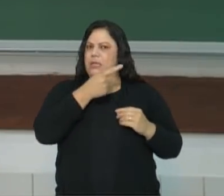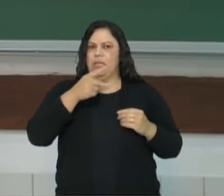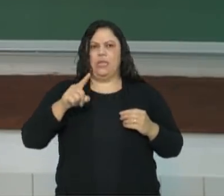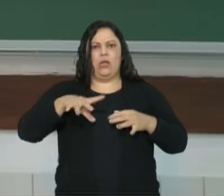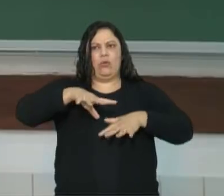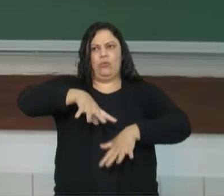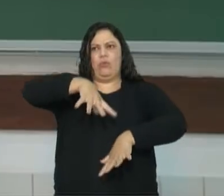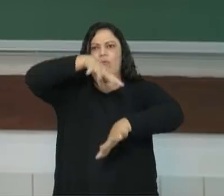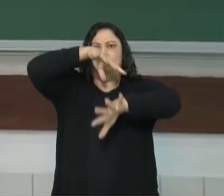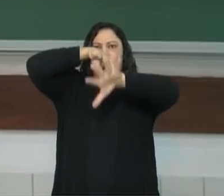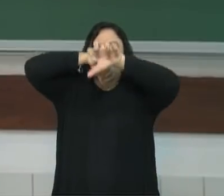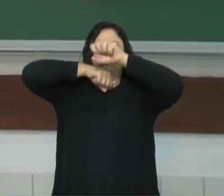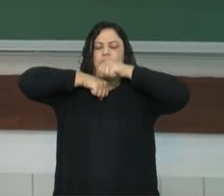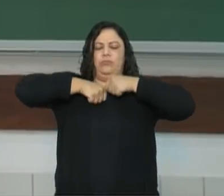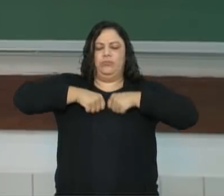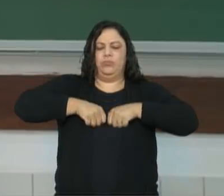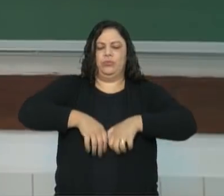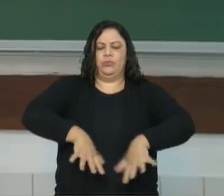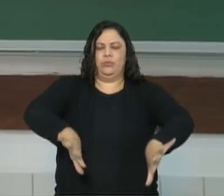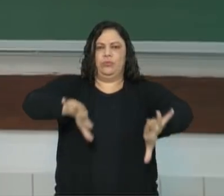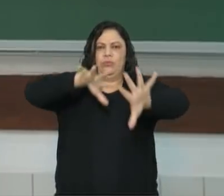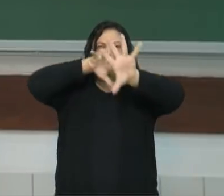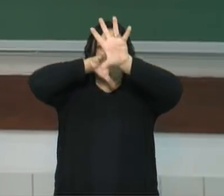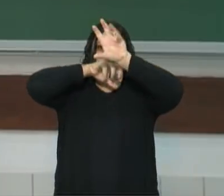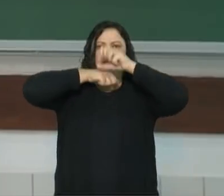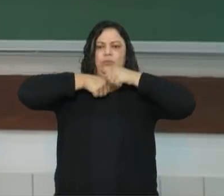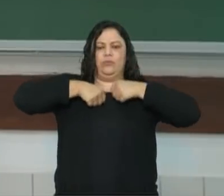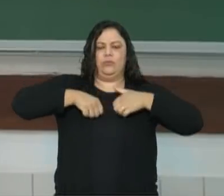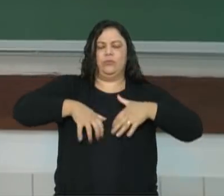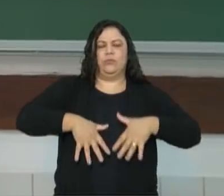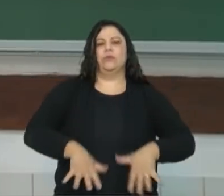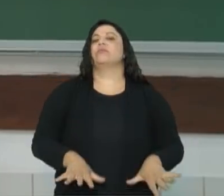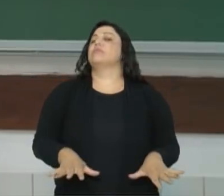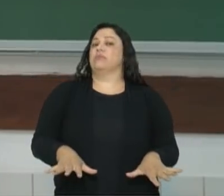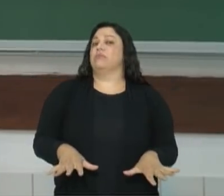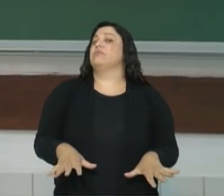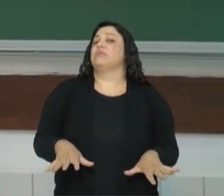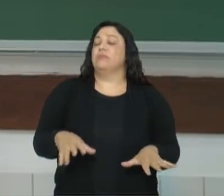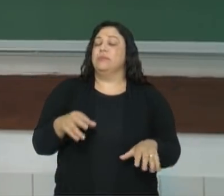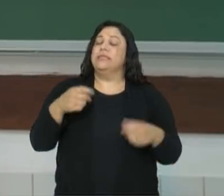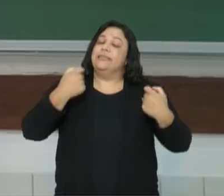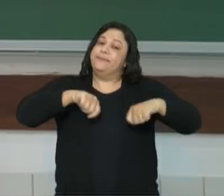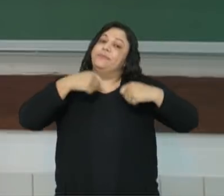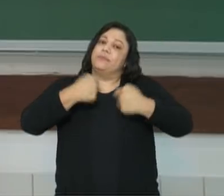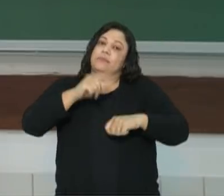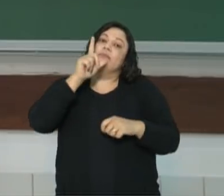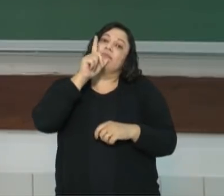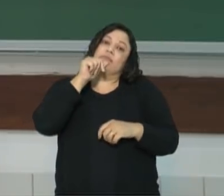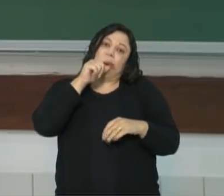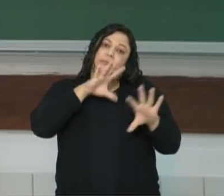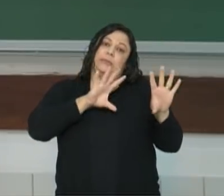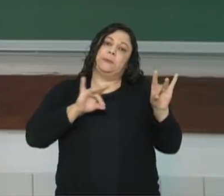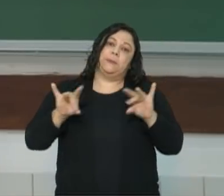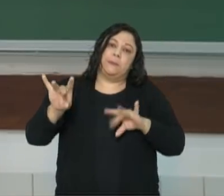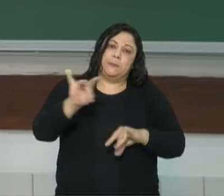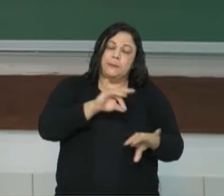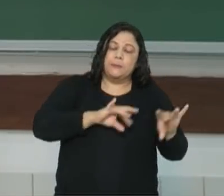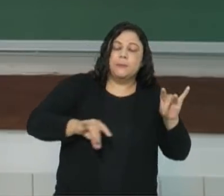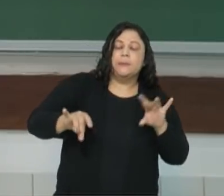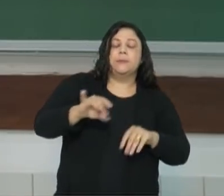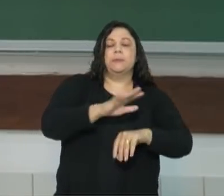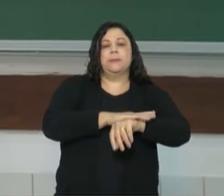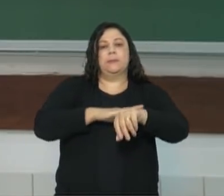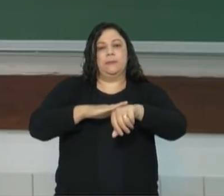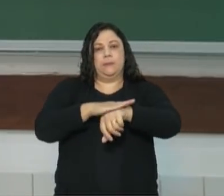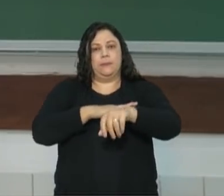enche de ar. E que ainda depende de muita umidade para a troca gasosa. E eles também têm troca gasosa pela pele, cutânea.